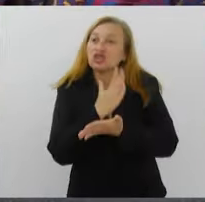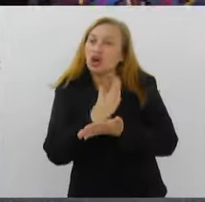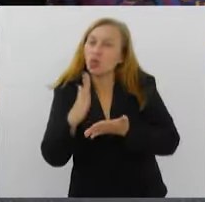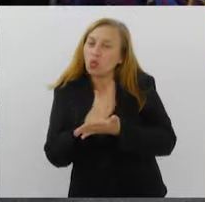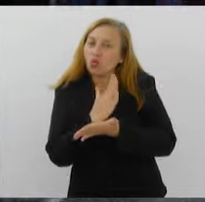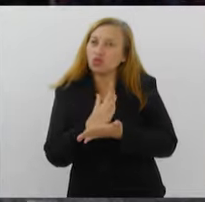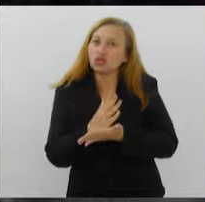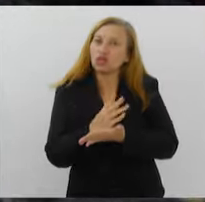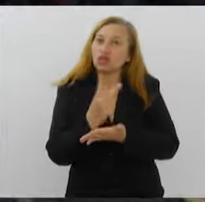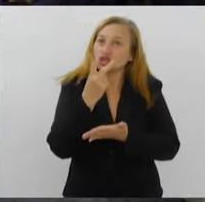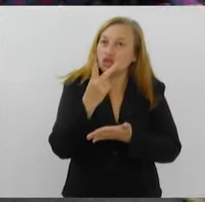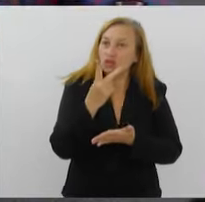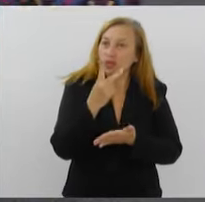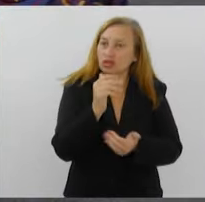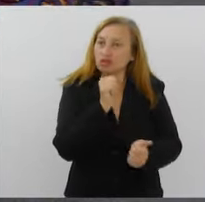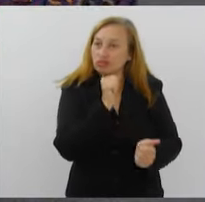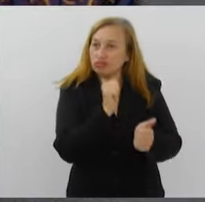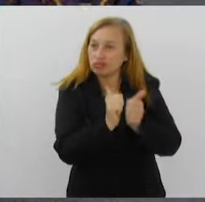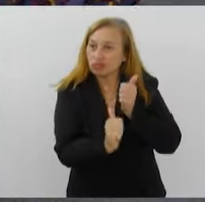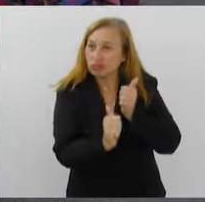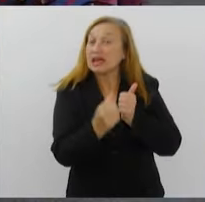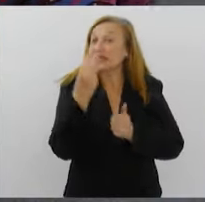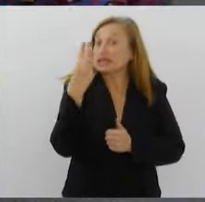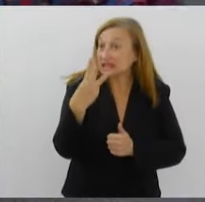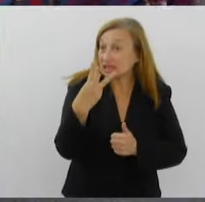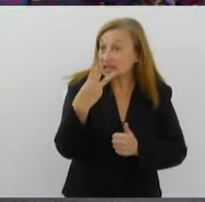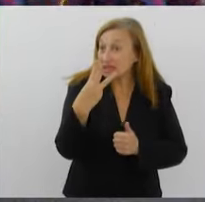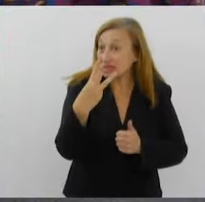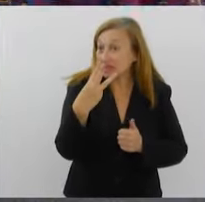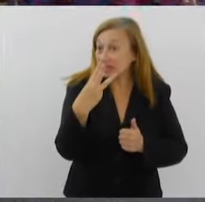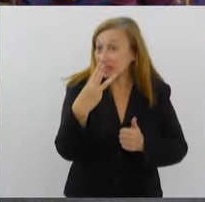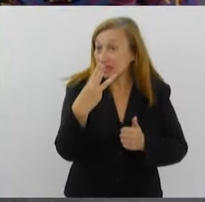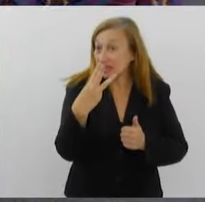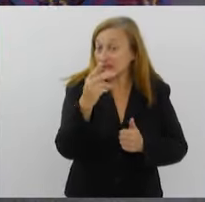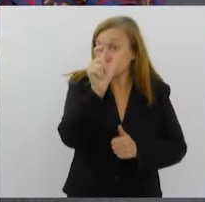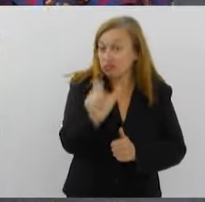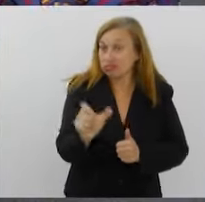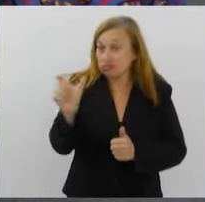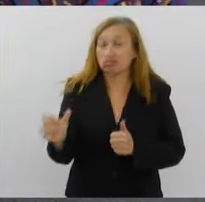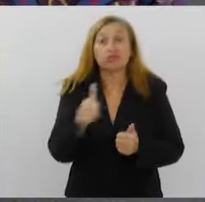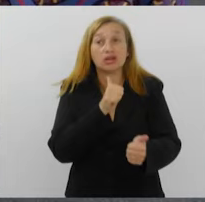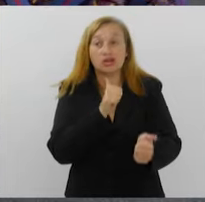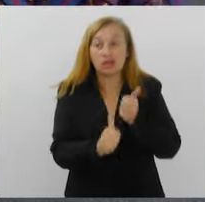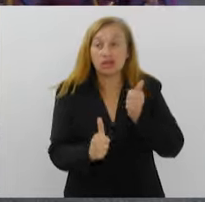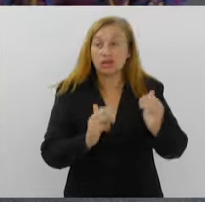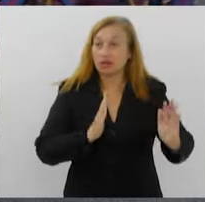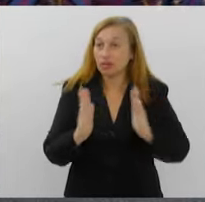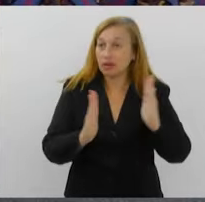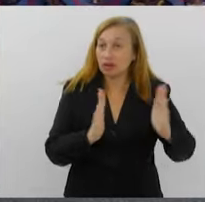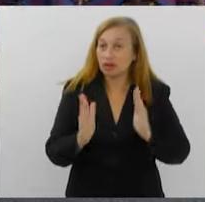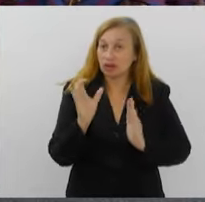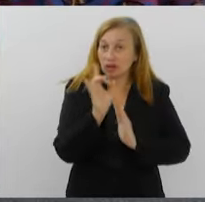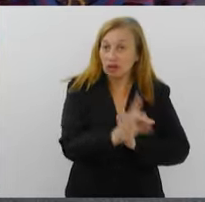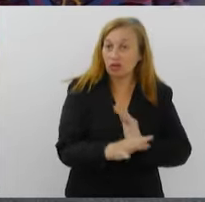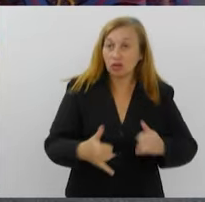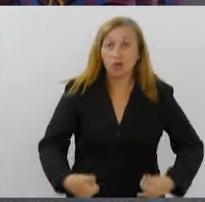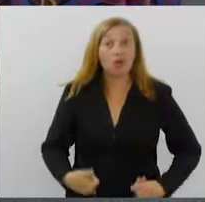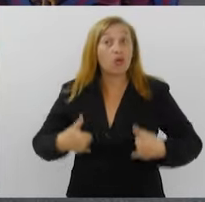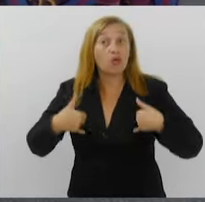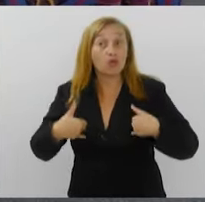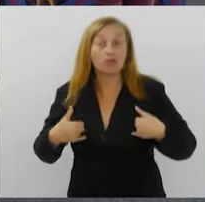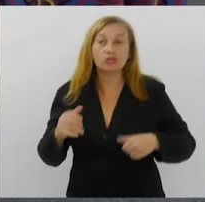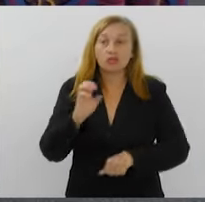de dois atletas, ou melhor, de 3 atletas, que nesse último período agora vem trazendo muito orgulho